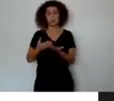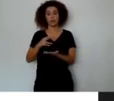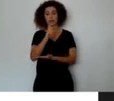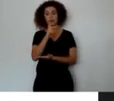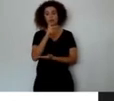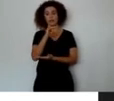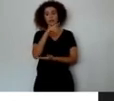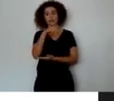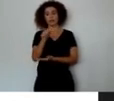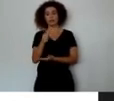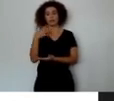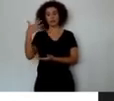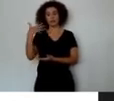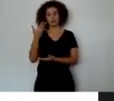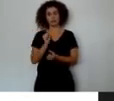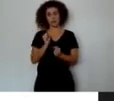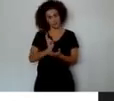aí.